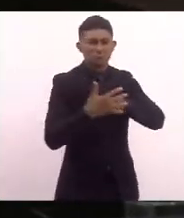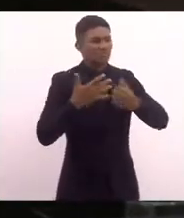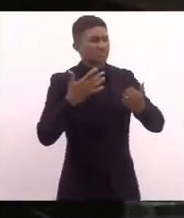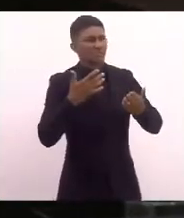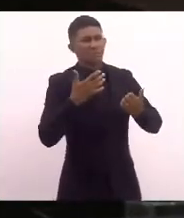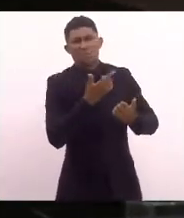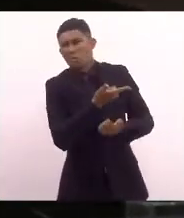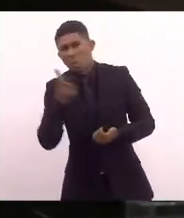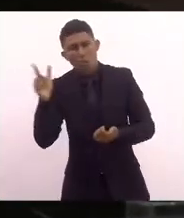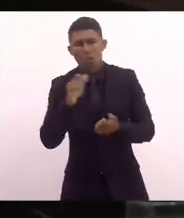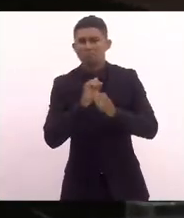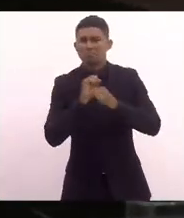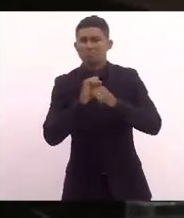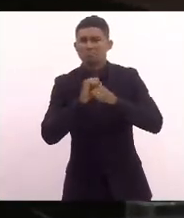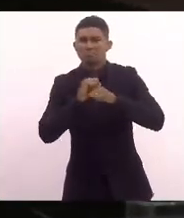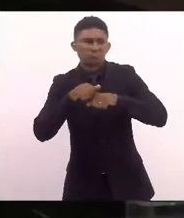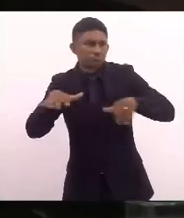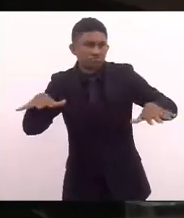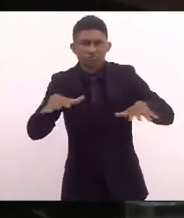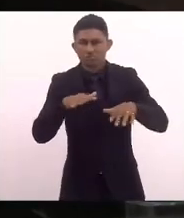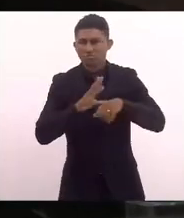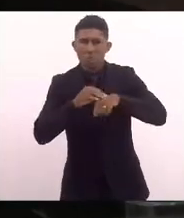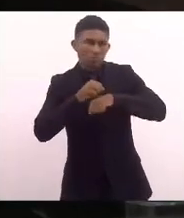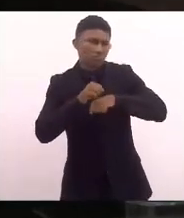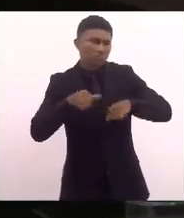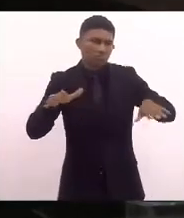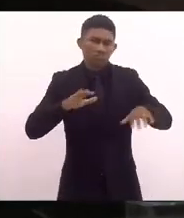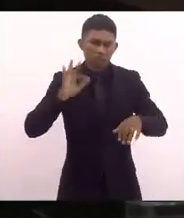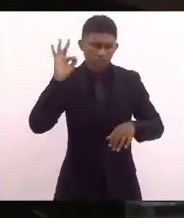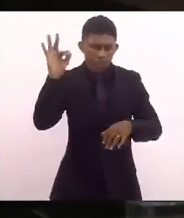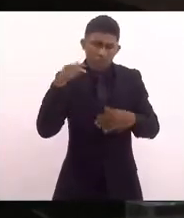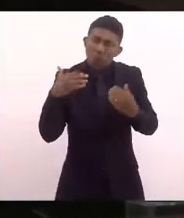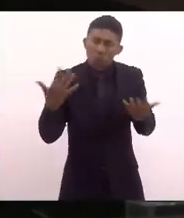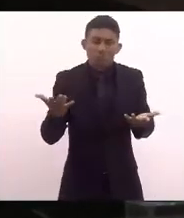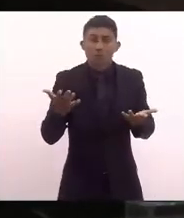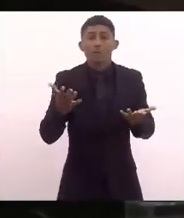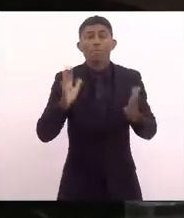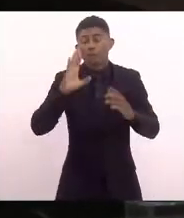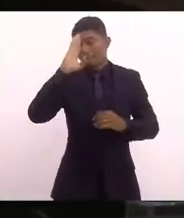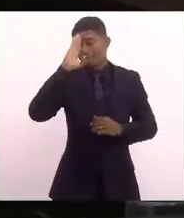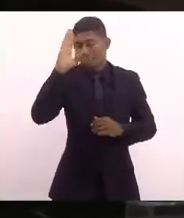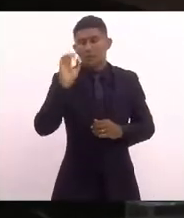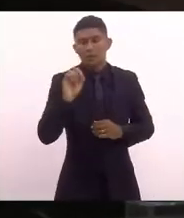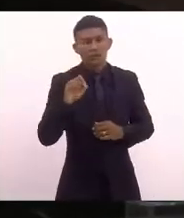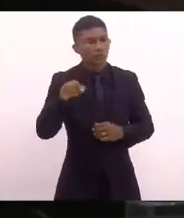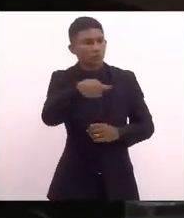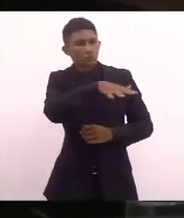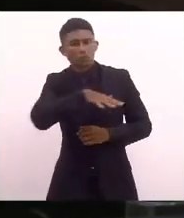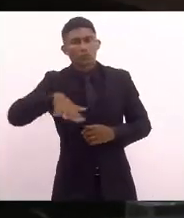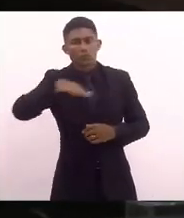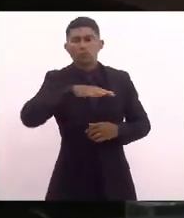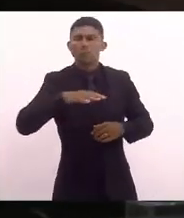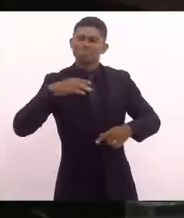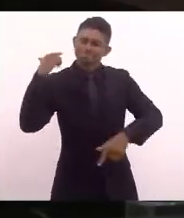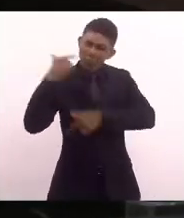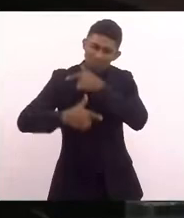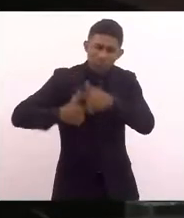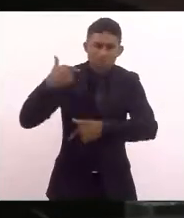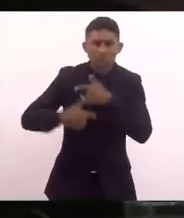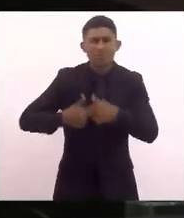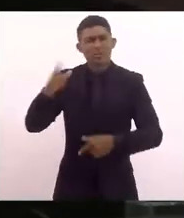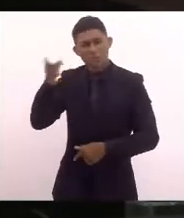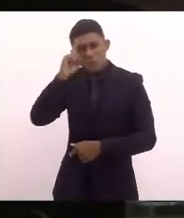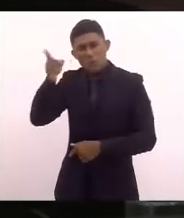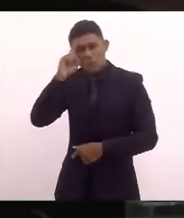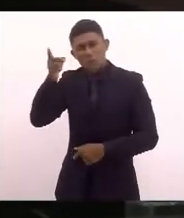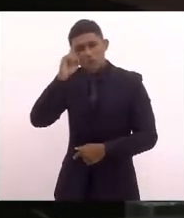outra pandemia possa vir, mas do trabalho árduo de todos que vivem diariamente. Não é a pandemia que